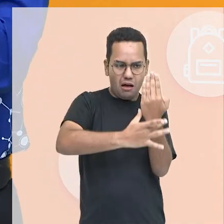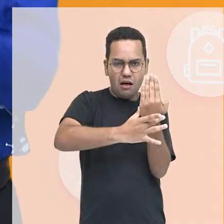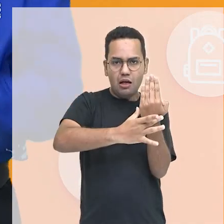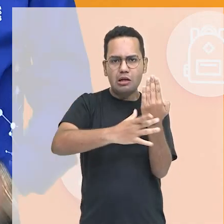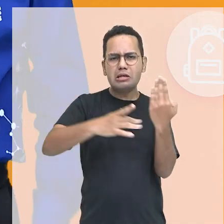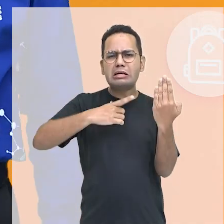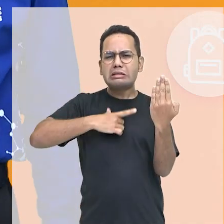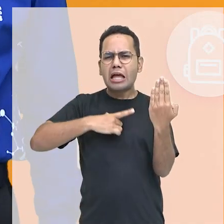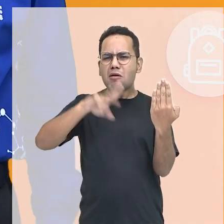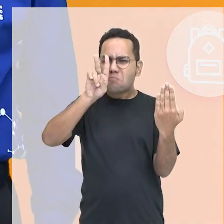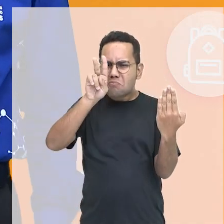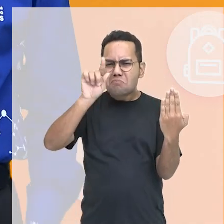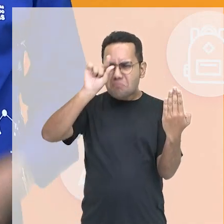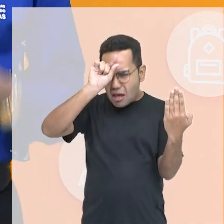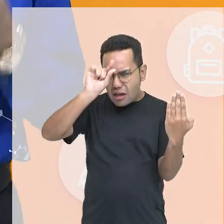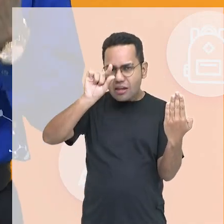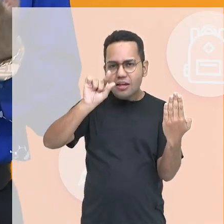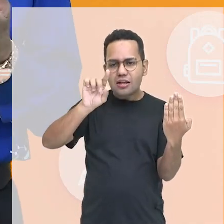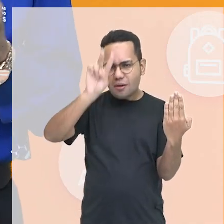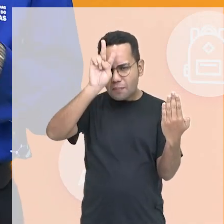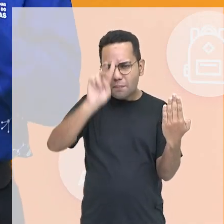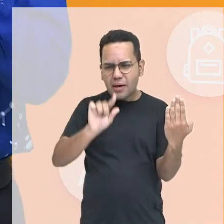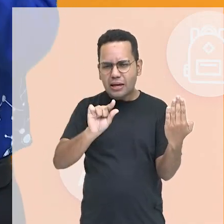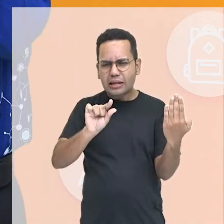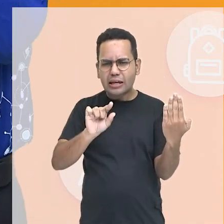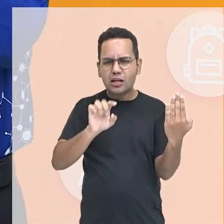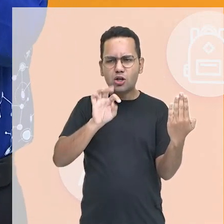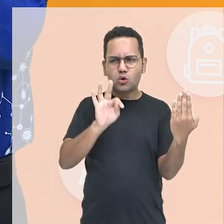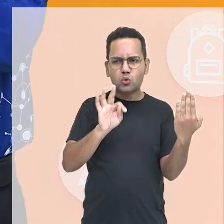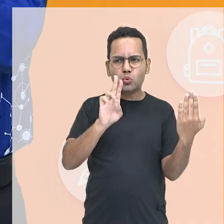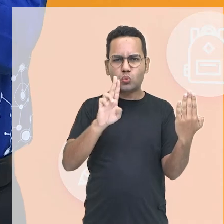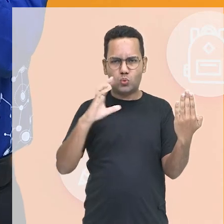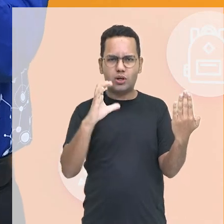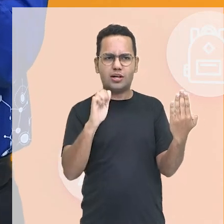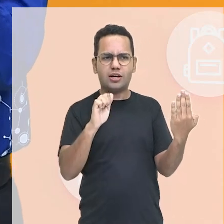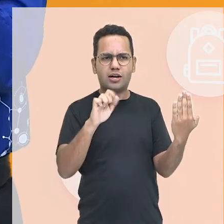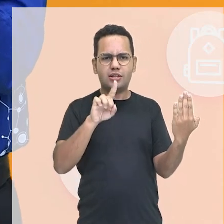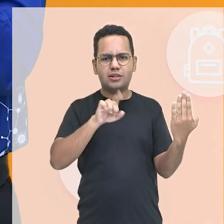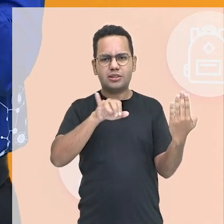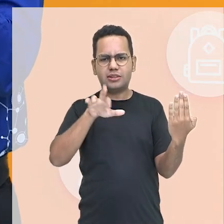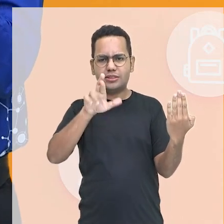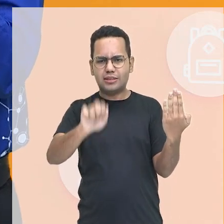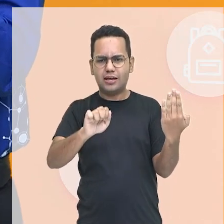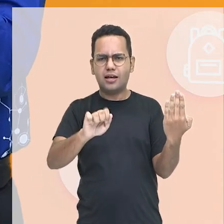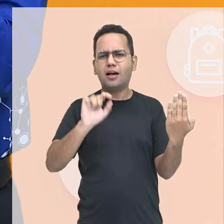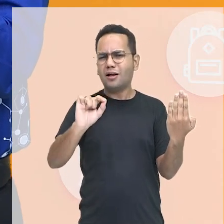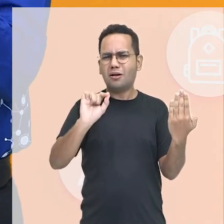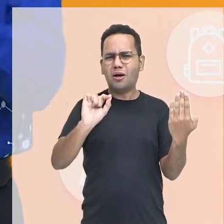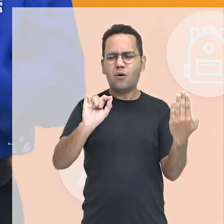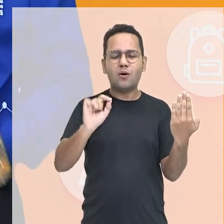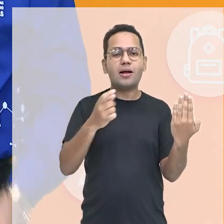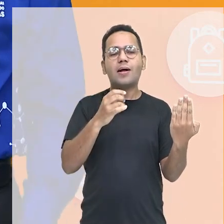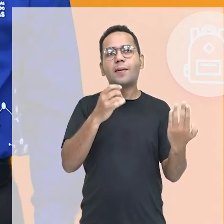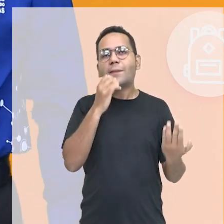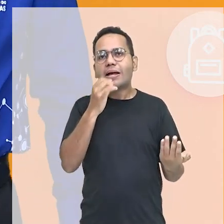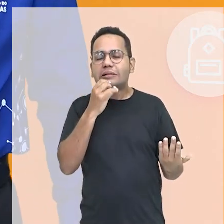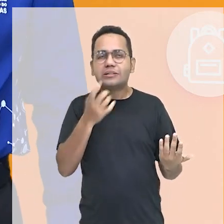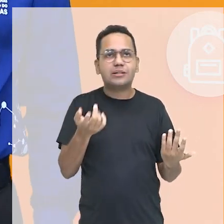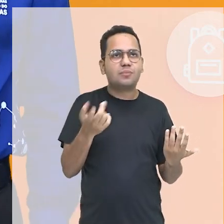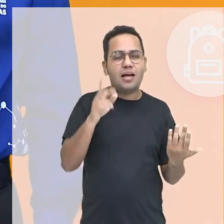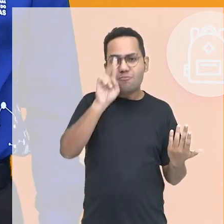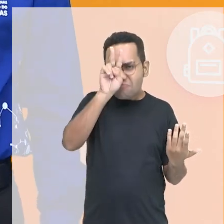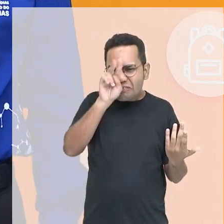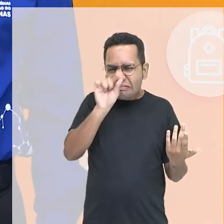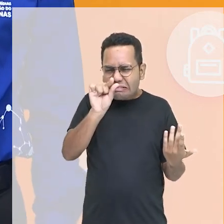cheia de formigas que se chama, acho que, tucandeiras, né? E aí a tucandeira vai, fica ferrando, ele tem que